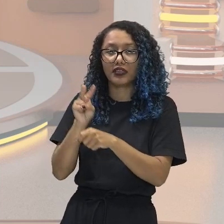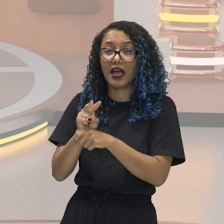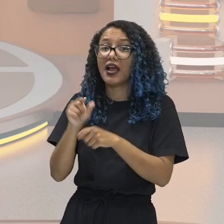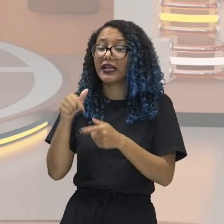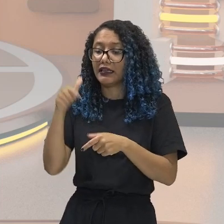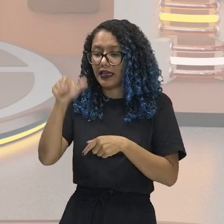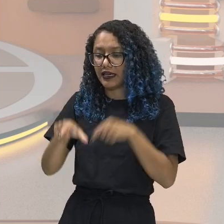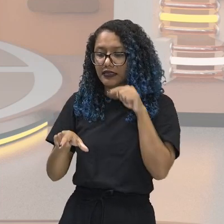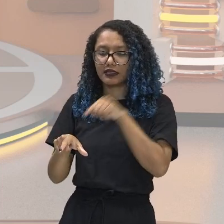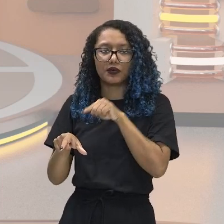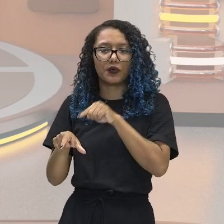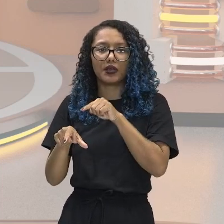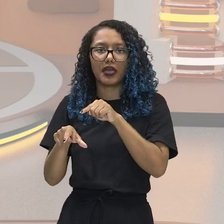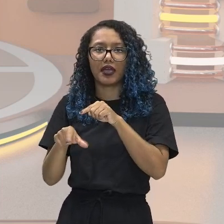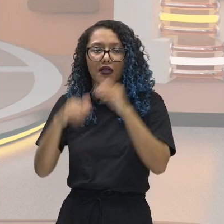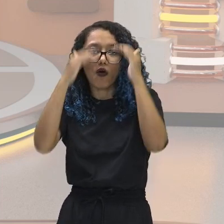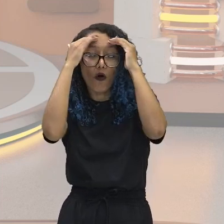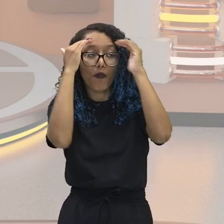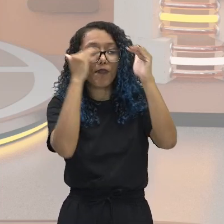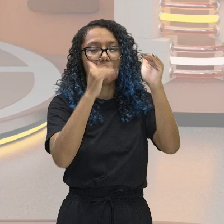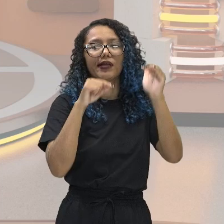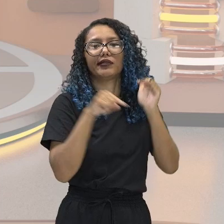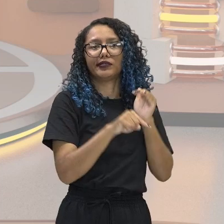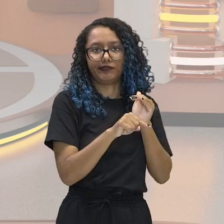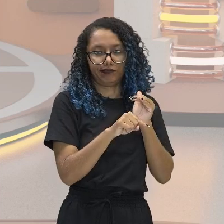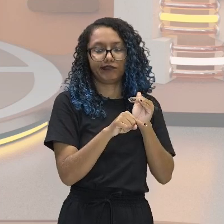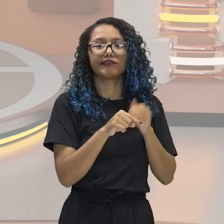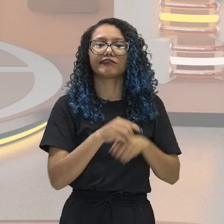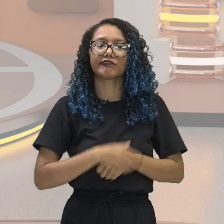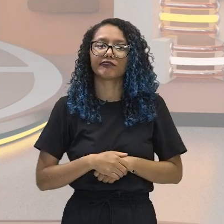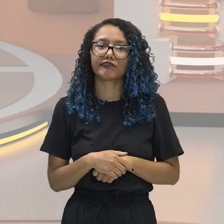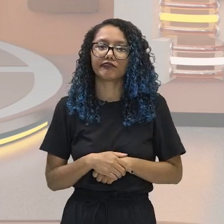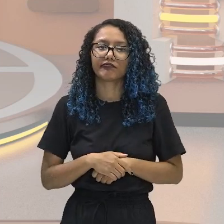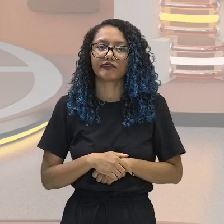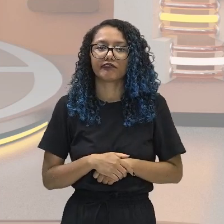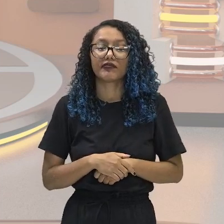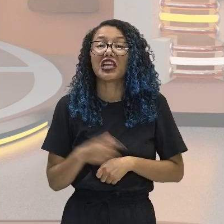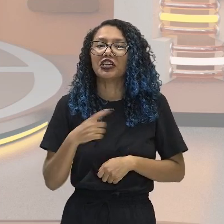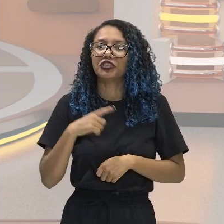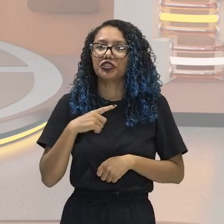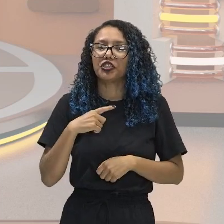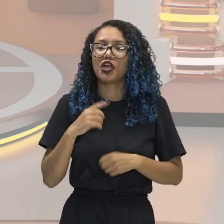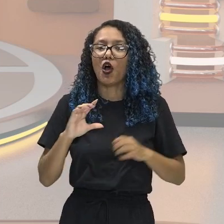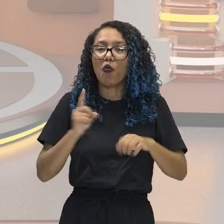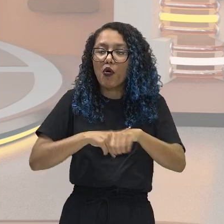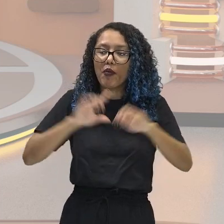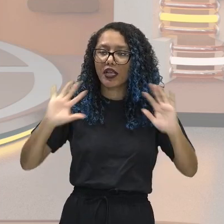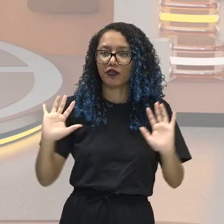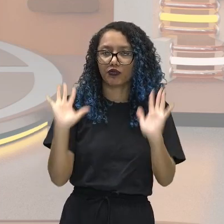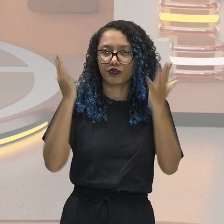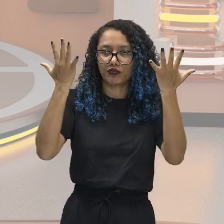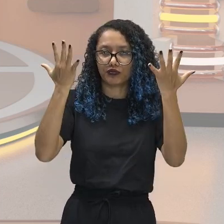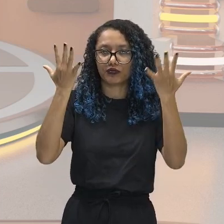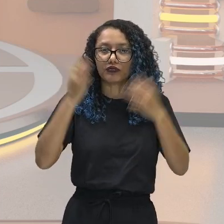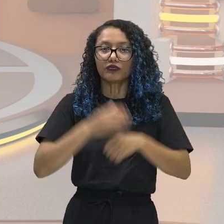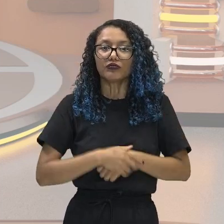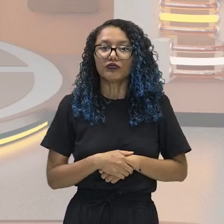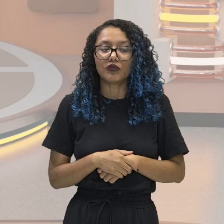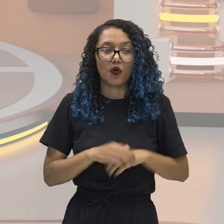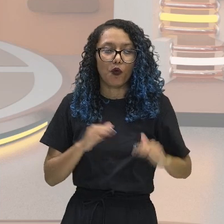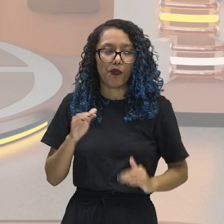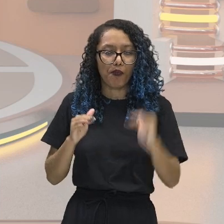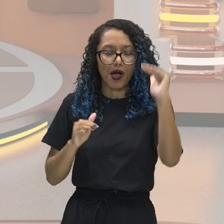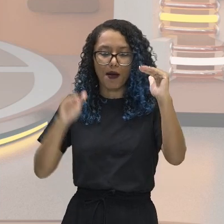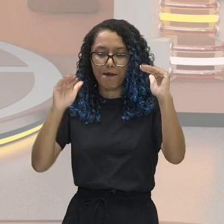essa cerimônia, que era conhecida como homenagem, transformavam os dois senhores feudais, por assim dizer, o maior e o menor,